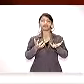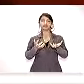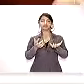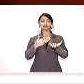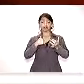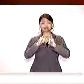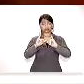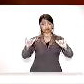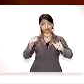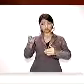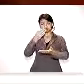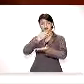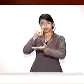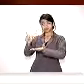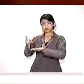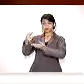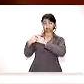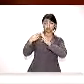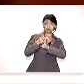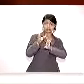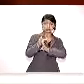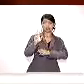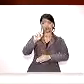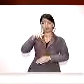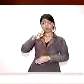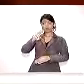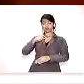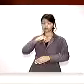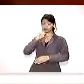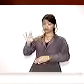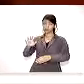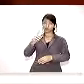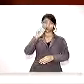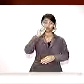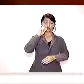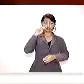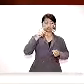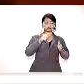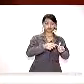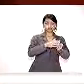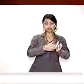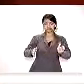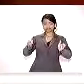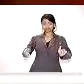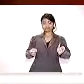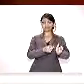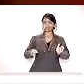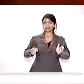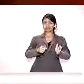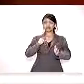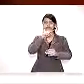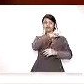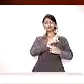a informação ao Conselheiro Roque citadini que o período eh da da gestão à